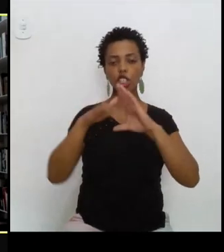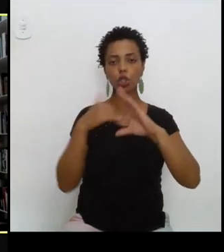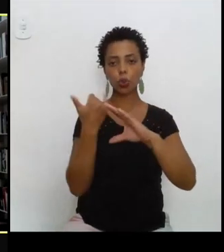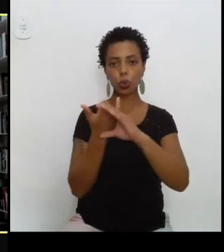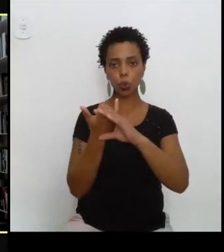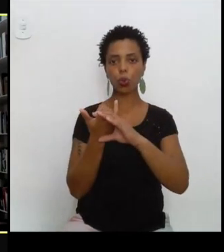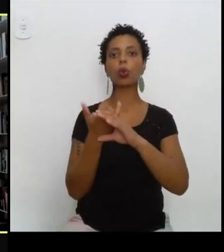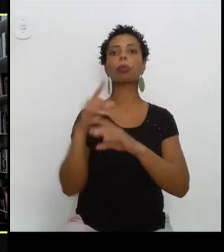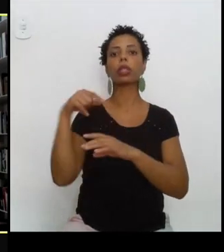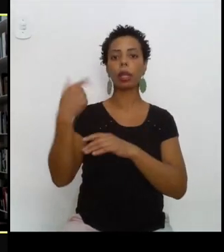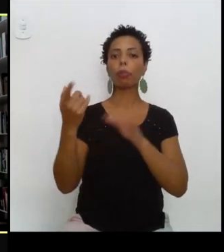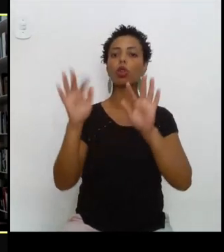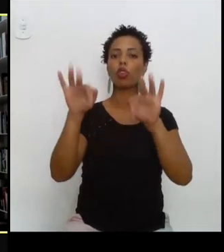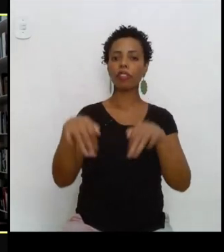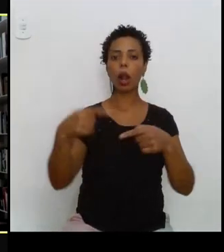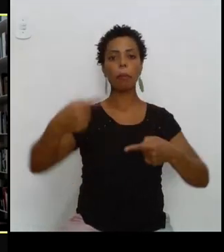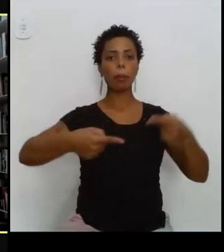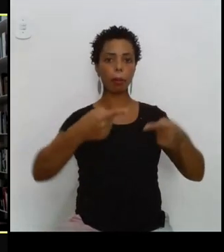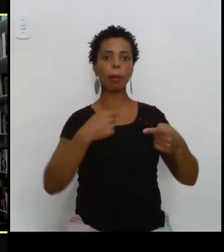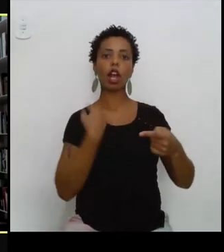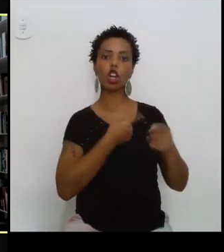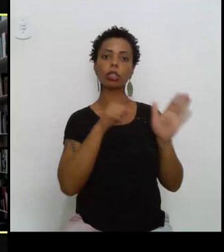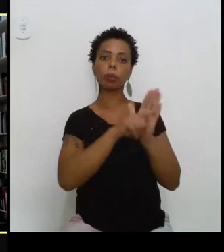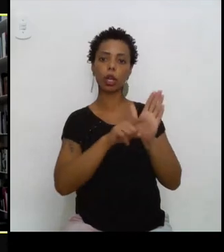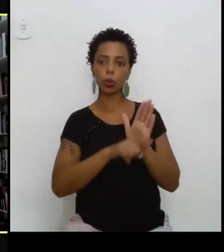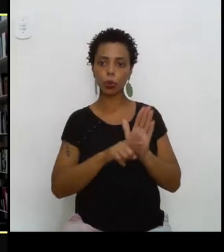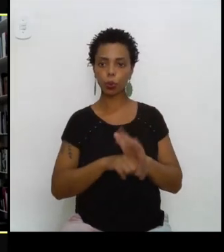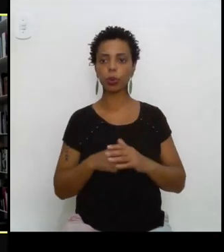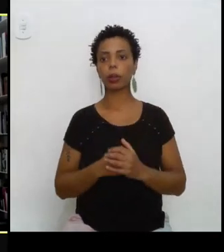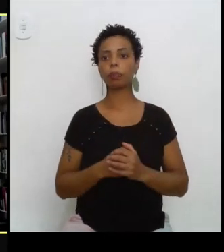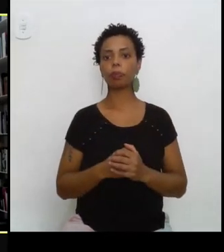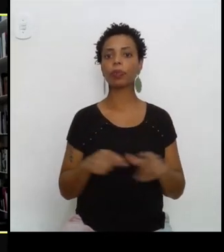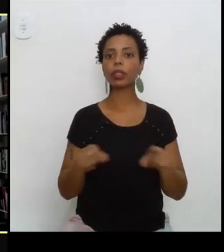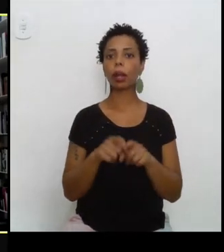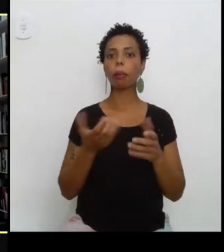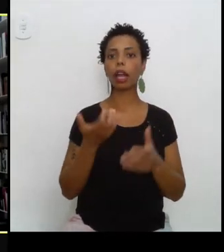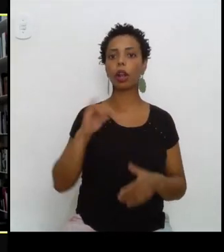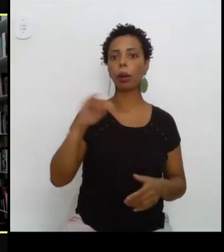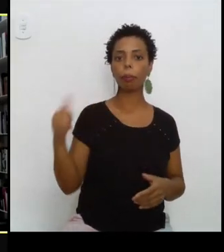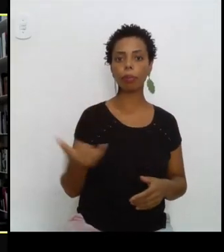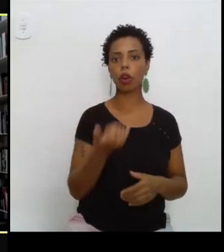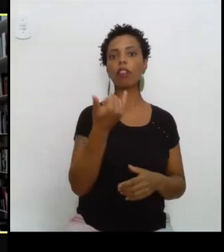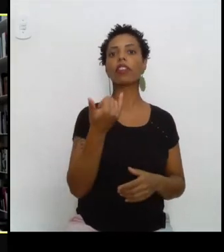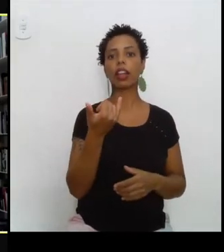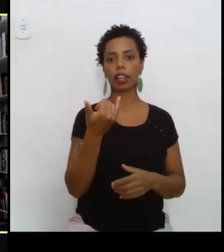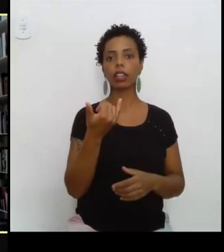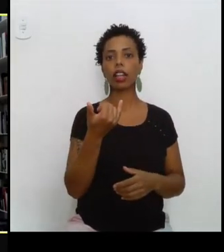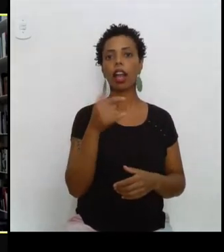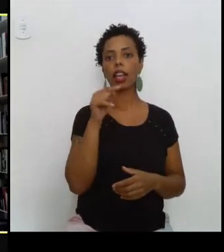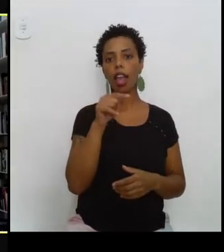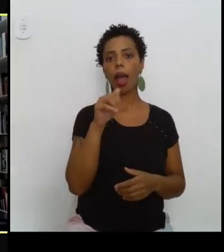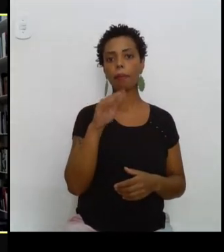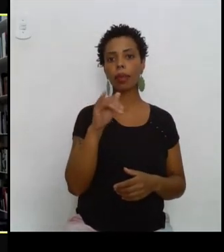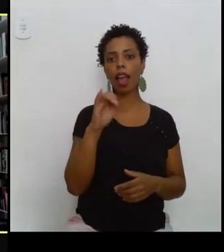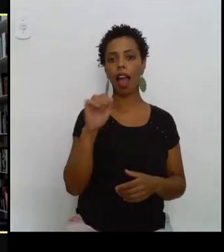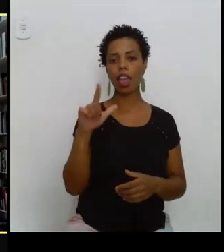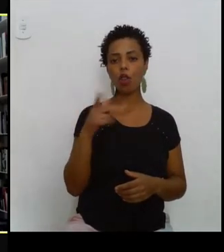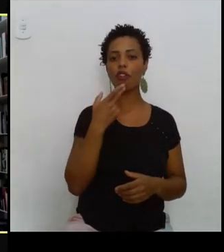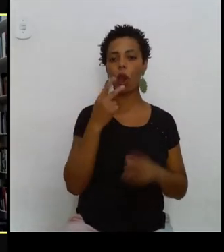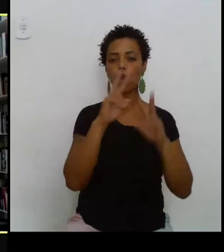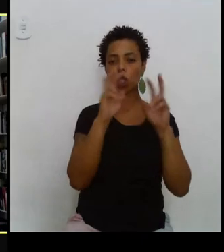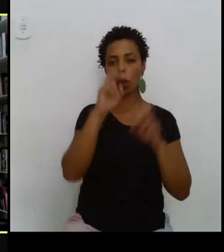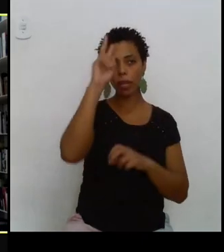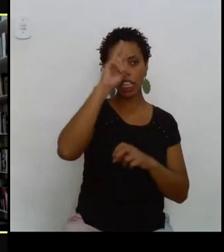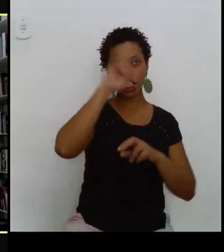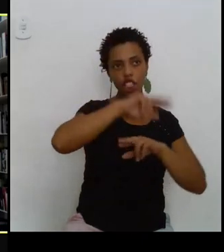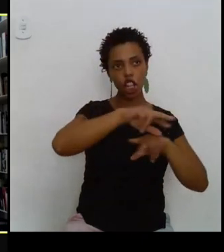feitas no final nem queria aproveitar a menção de abrigar o fez em relação à histórias brasileiras para